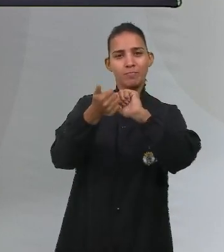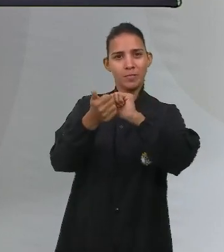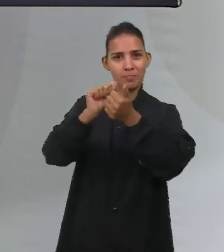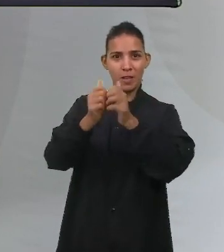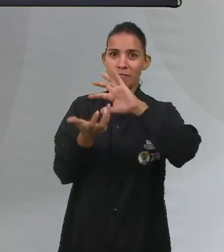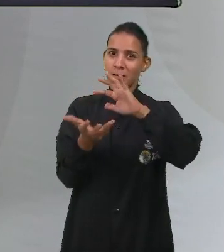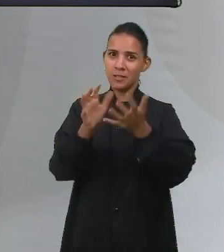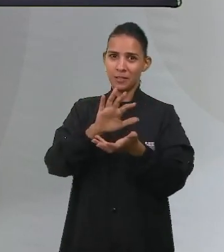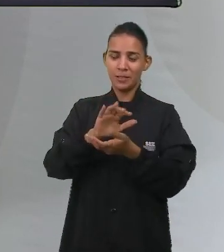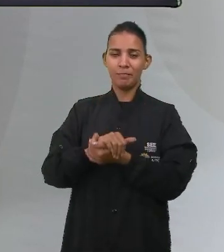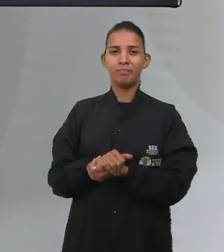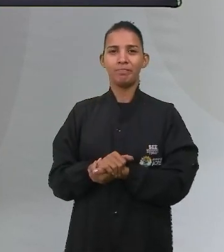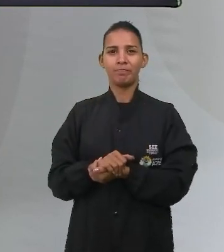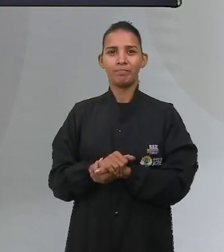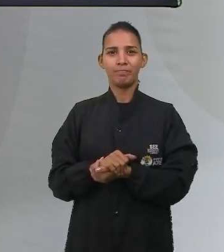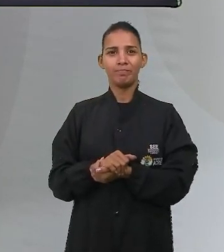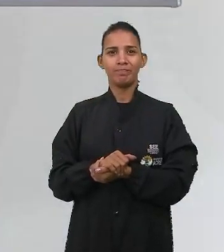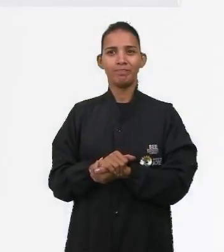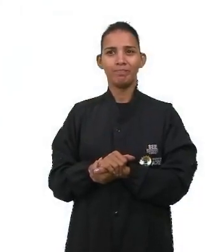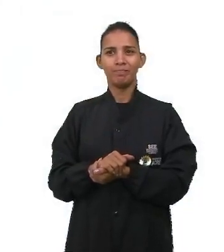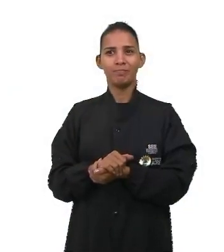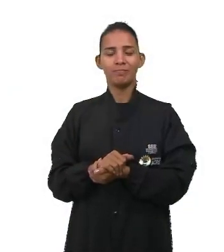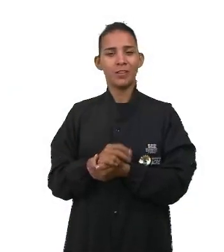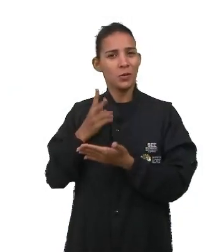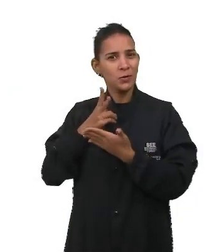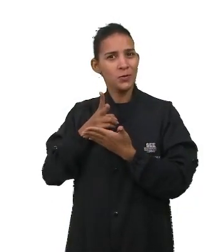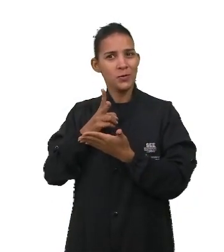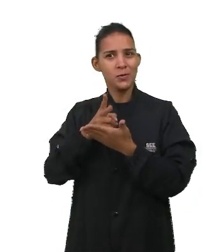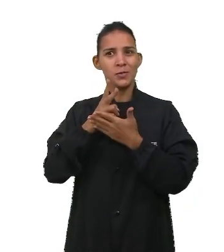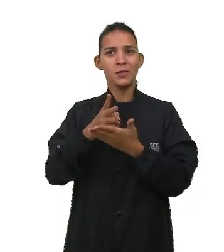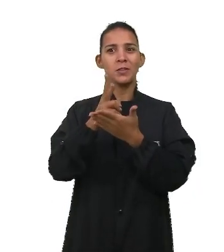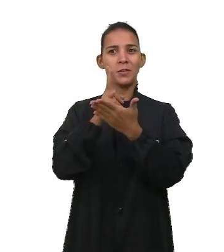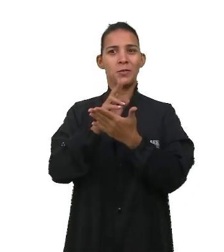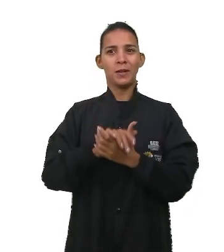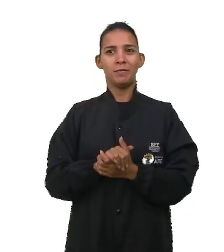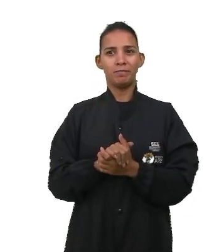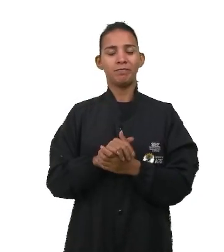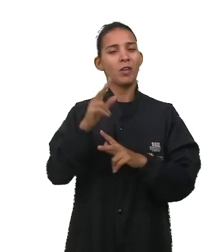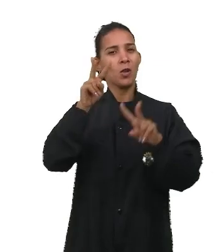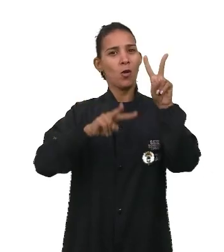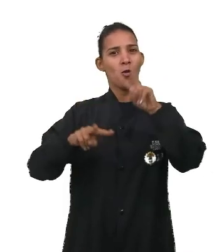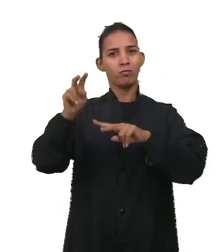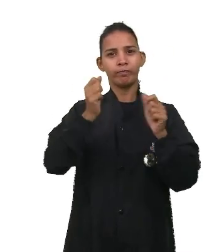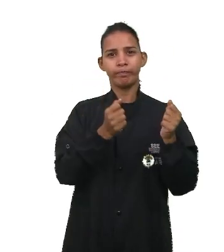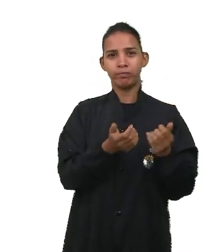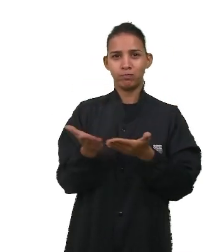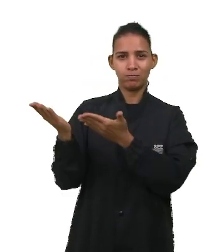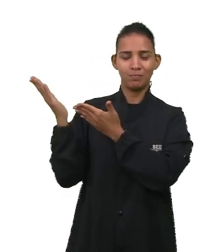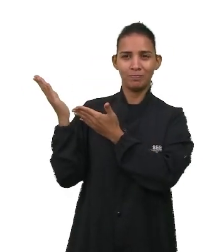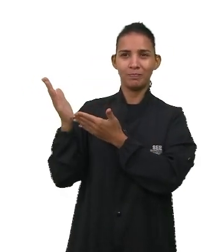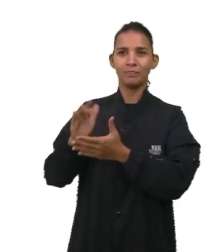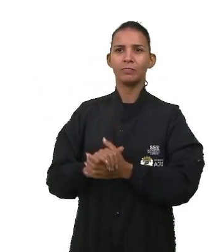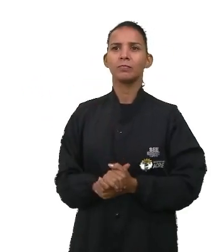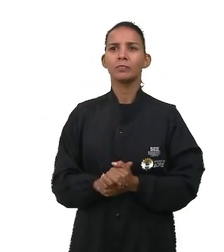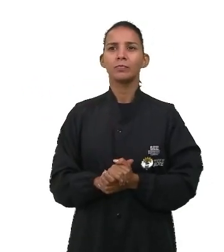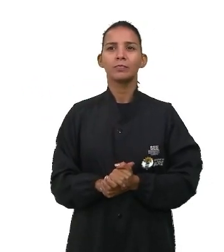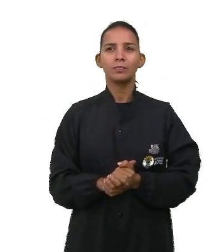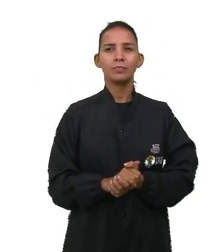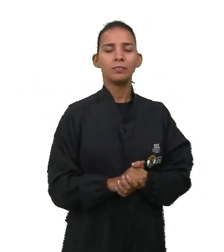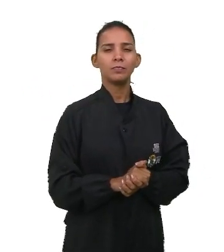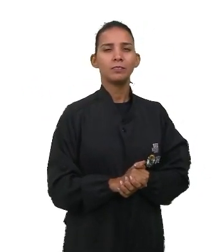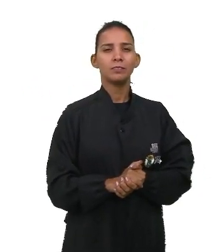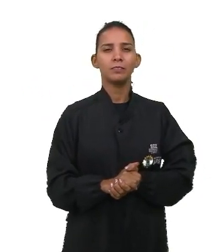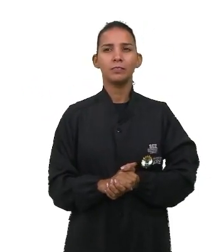Vamos avançar? Para finalizar a nossa videoaula, visualizem. Então, quais são as tendências de